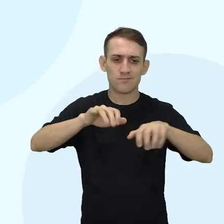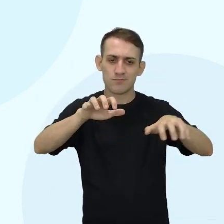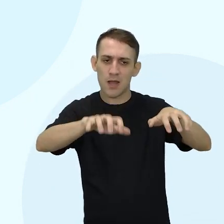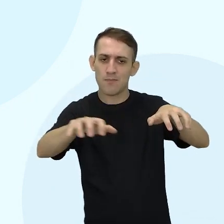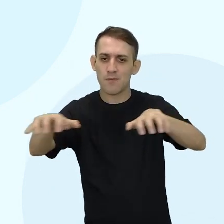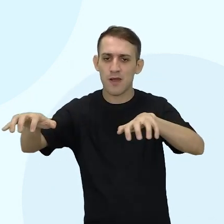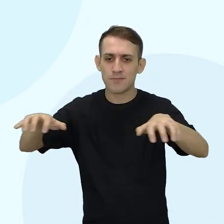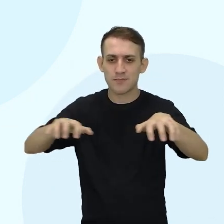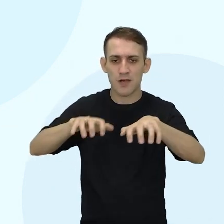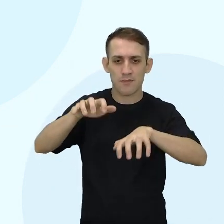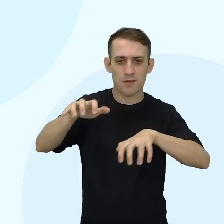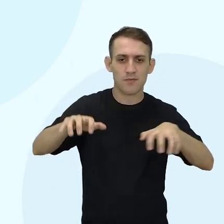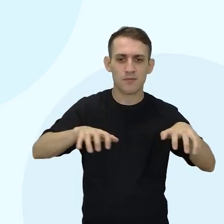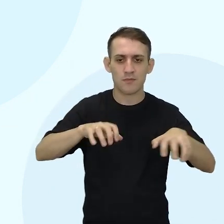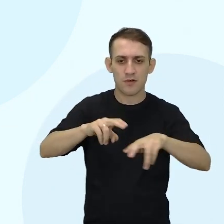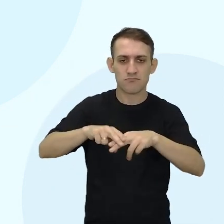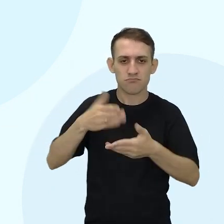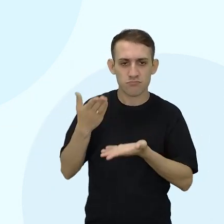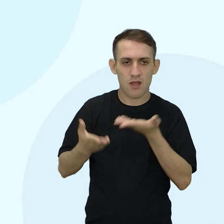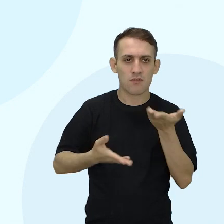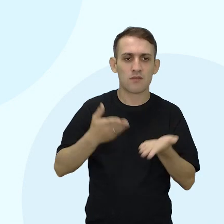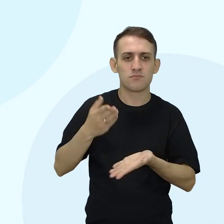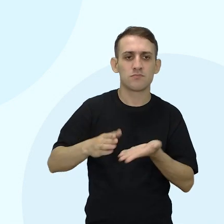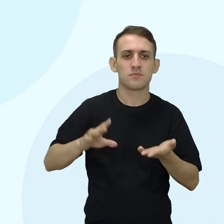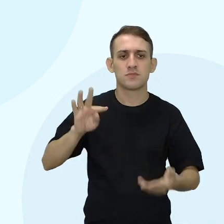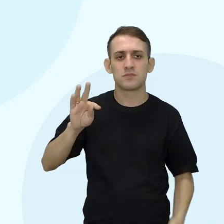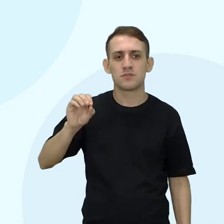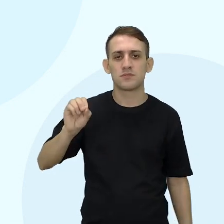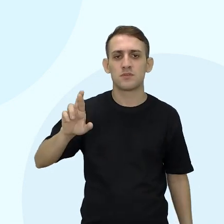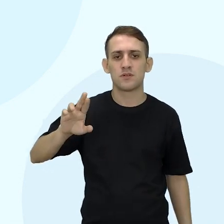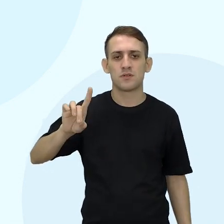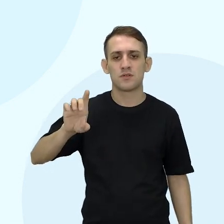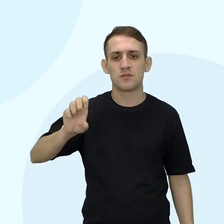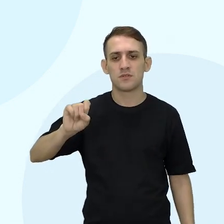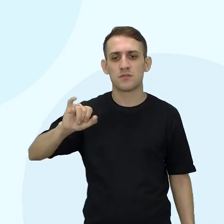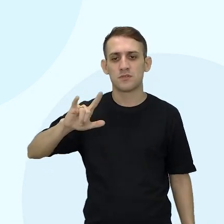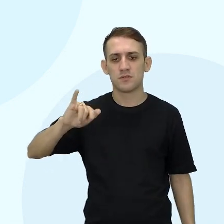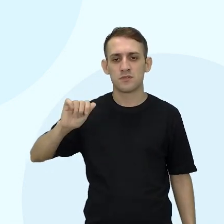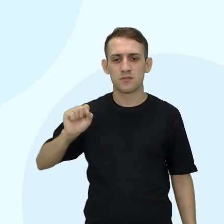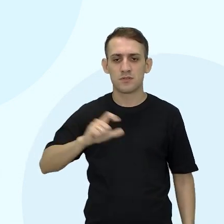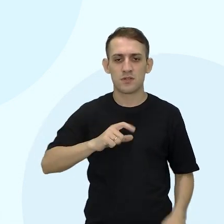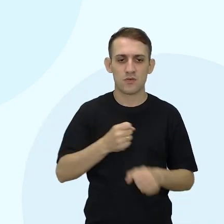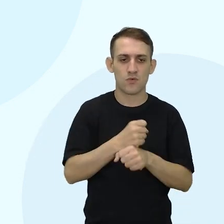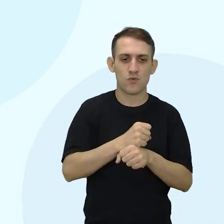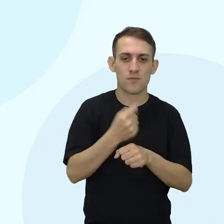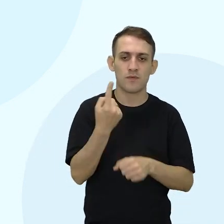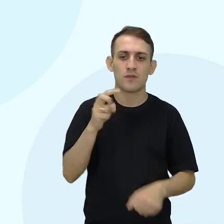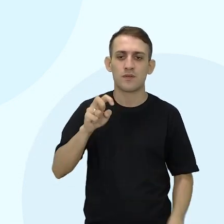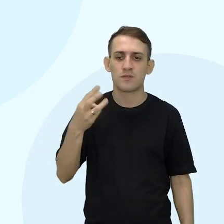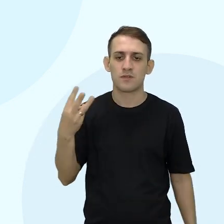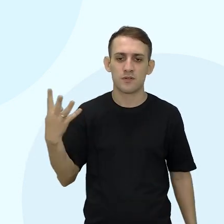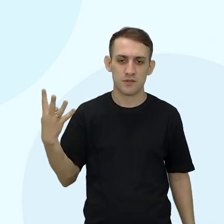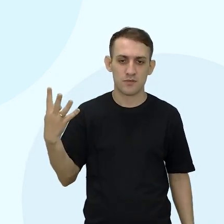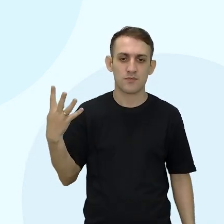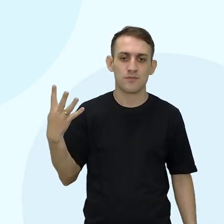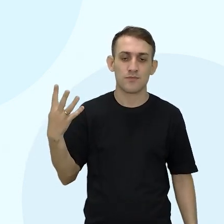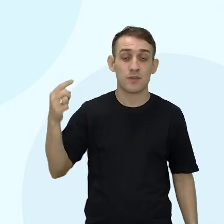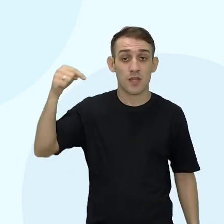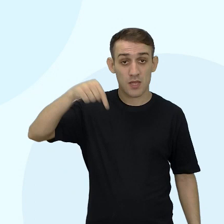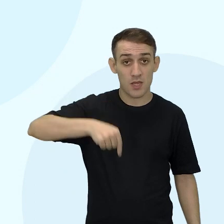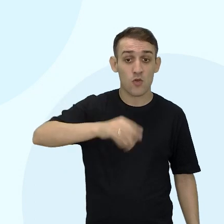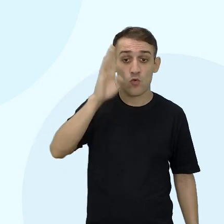aí pelo Tratado de Tordesilhas. Então, pensa só, pessoal, em 1534, o